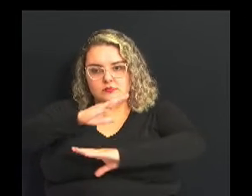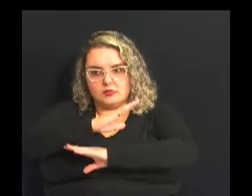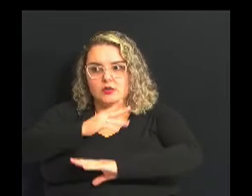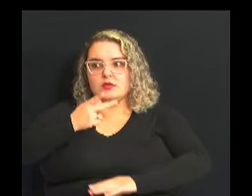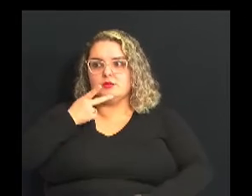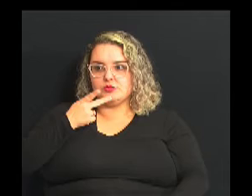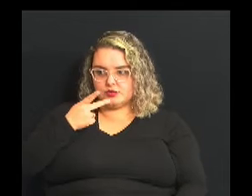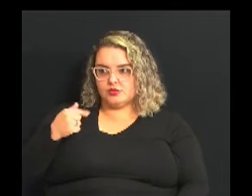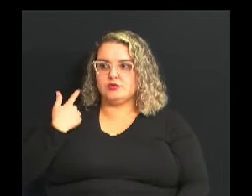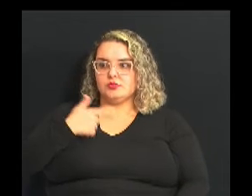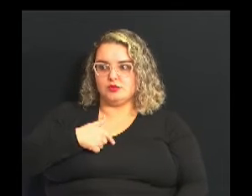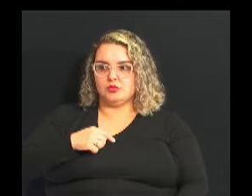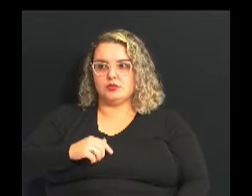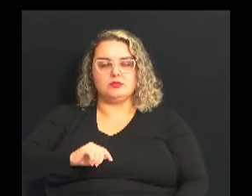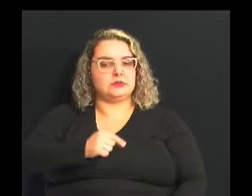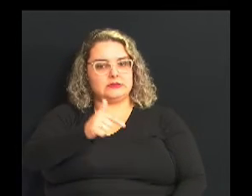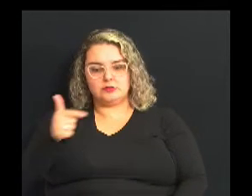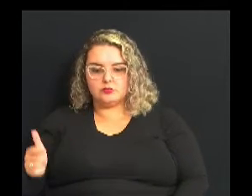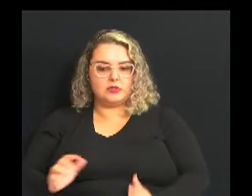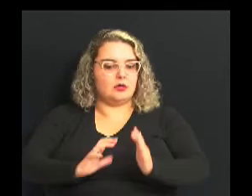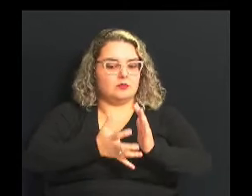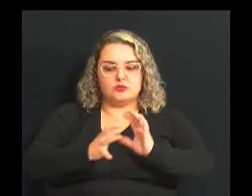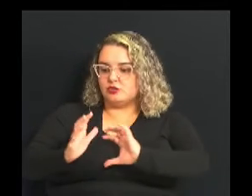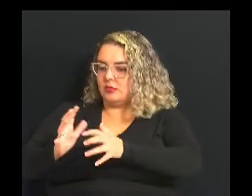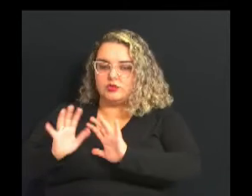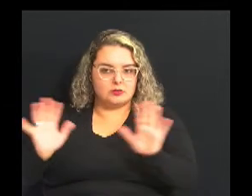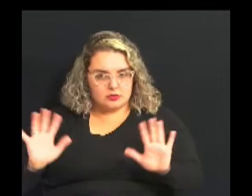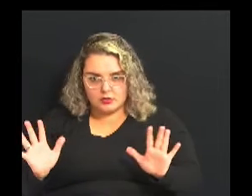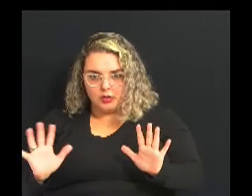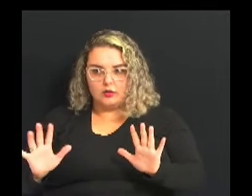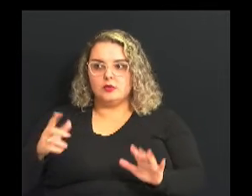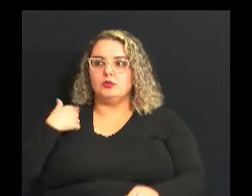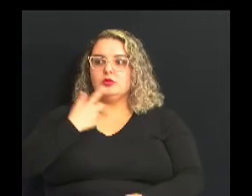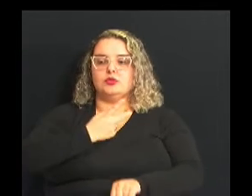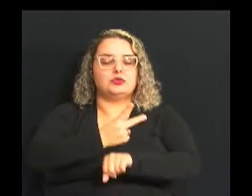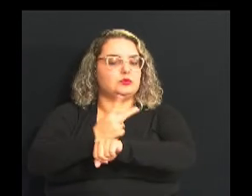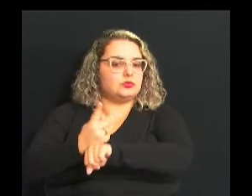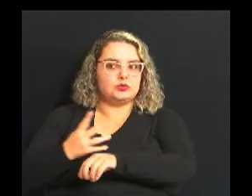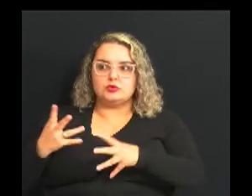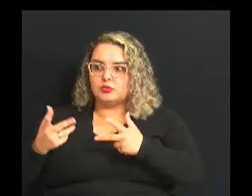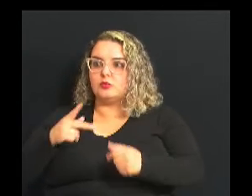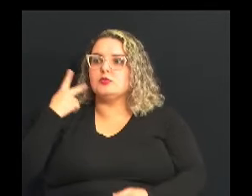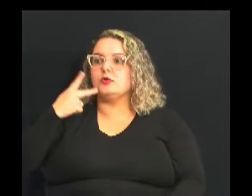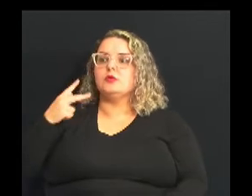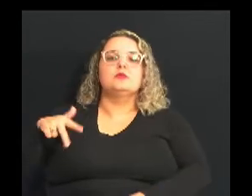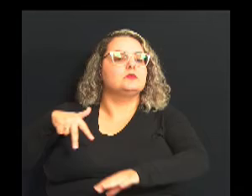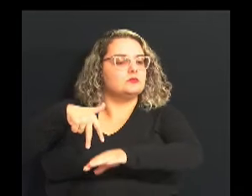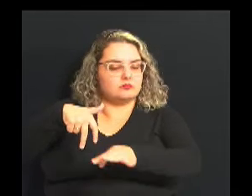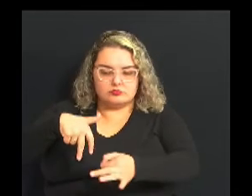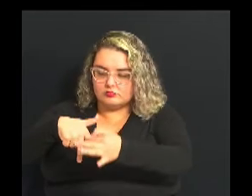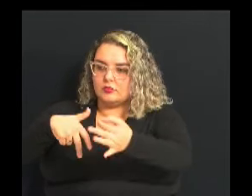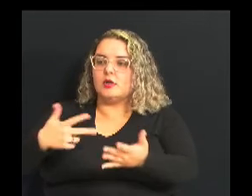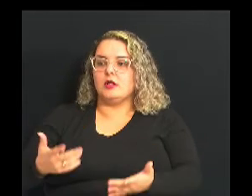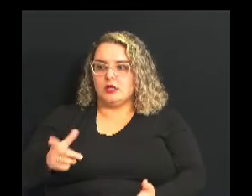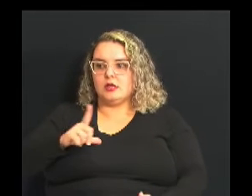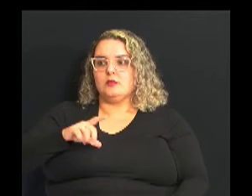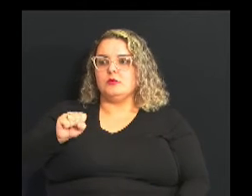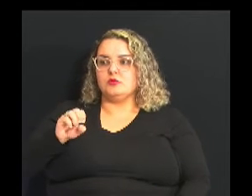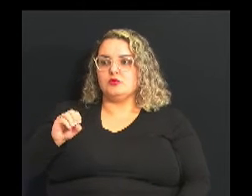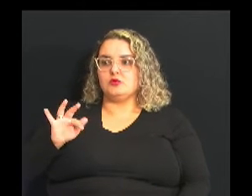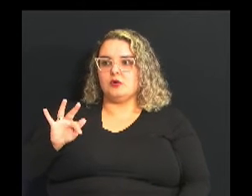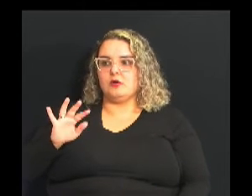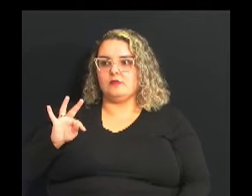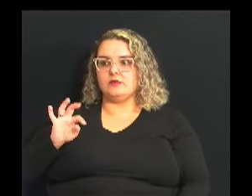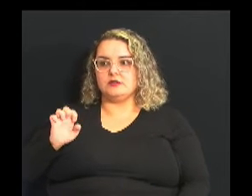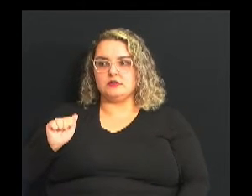somos apartidários, nós somos mesmos, né? Nós procuramos, todos os vereadores aqui têm voz, nós temos inclusive um software que nos mostra a participação